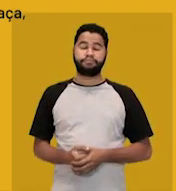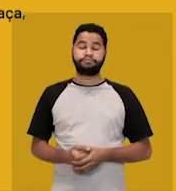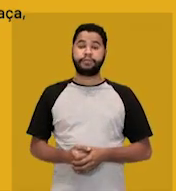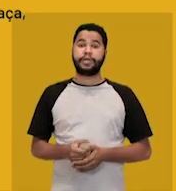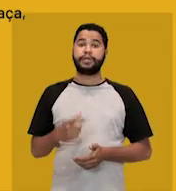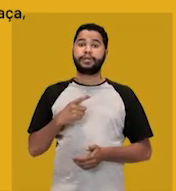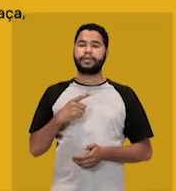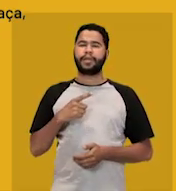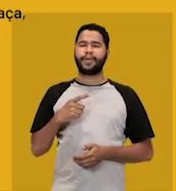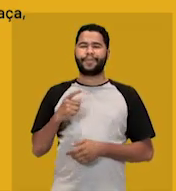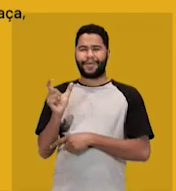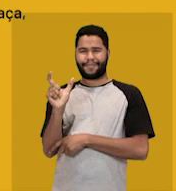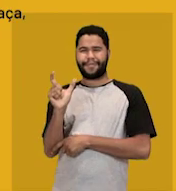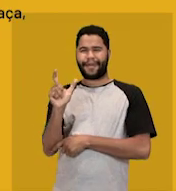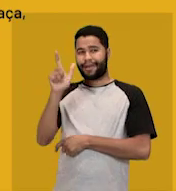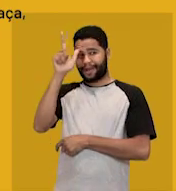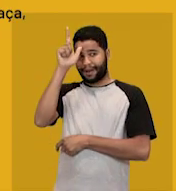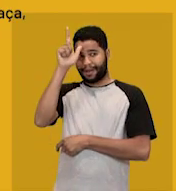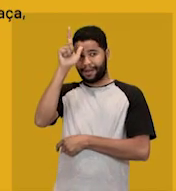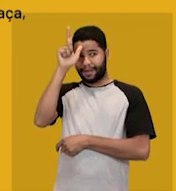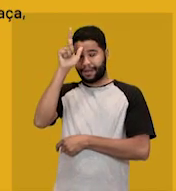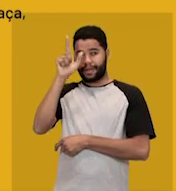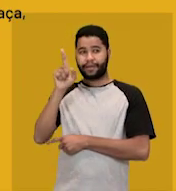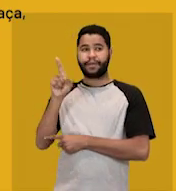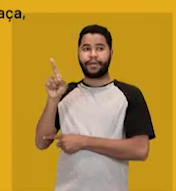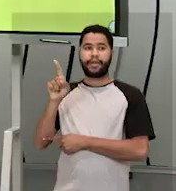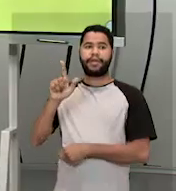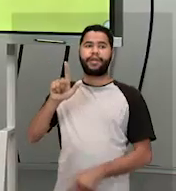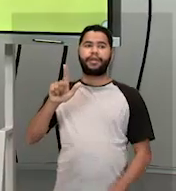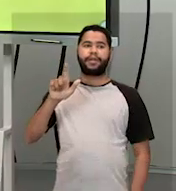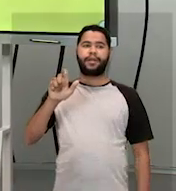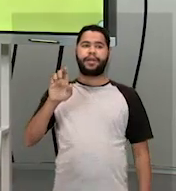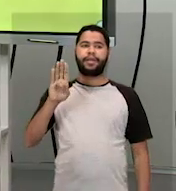Existe um termo alemão chamado Lebensraum,